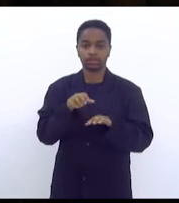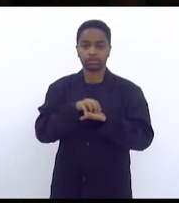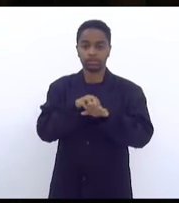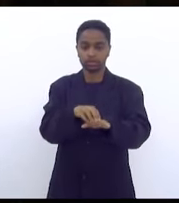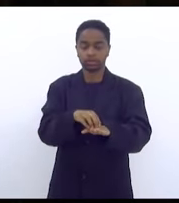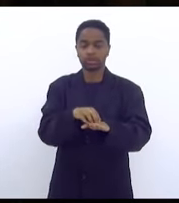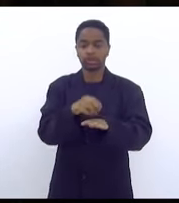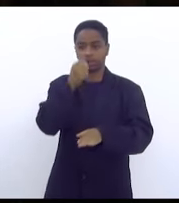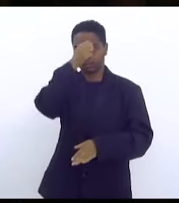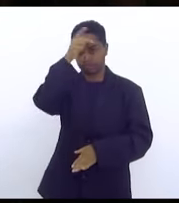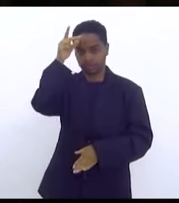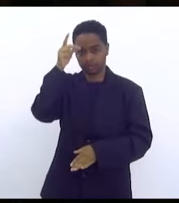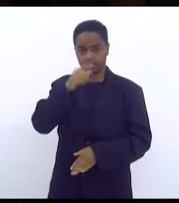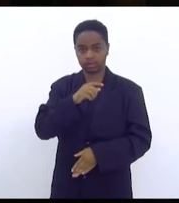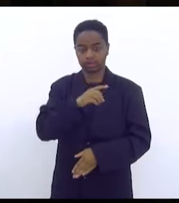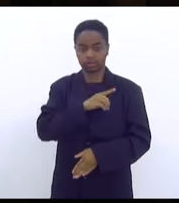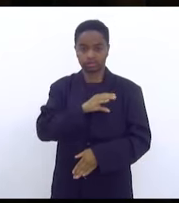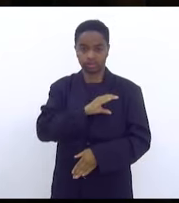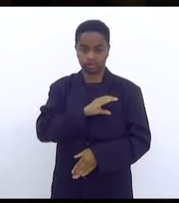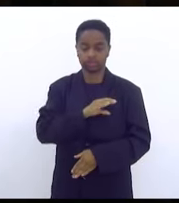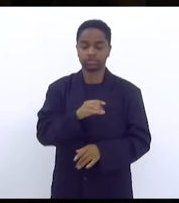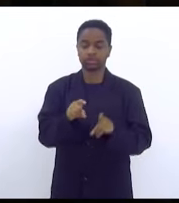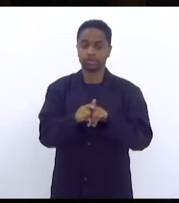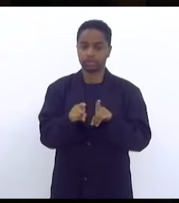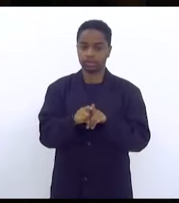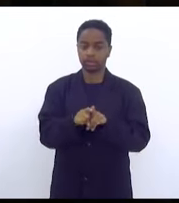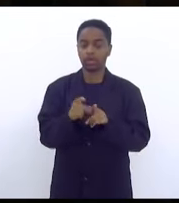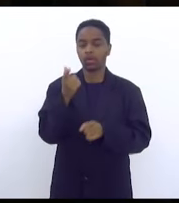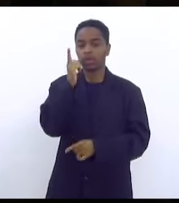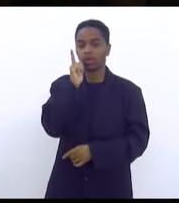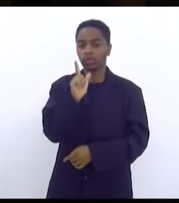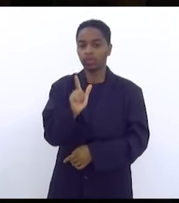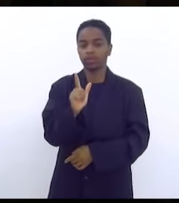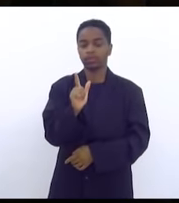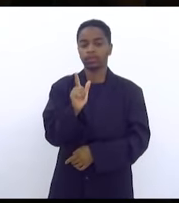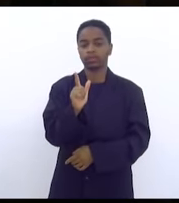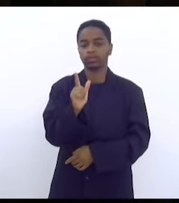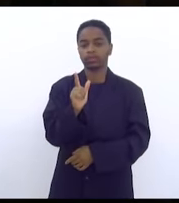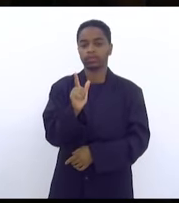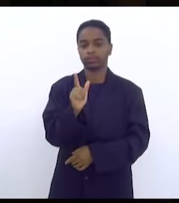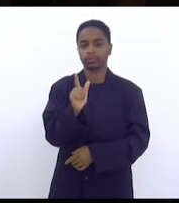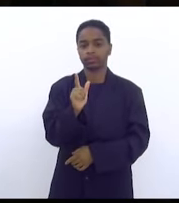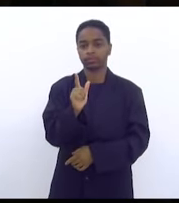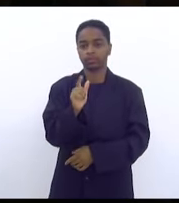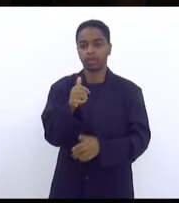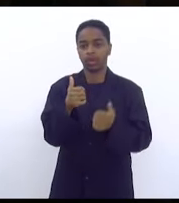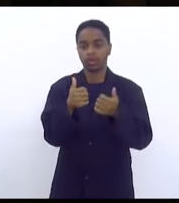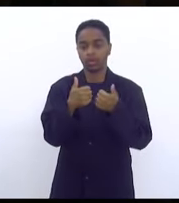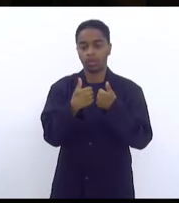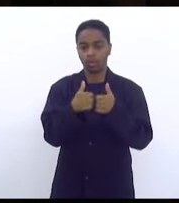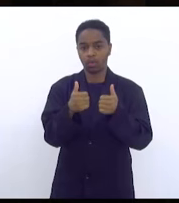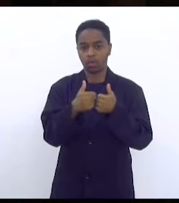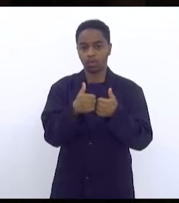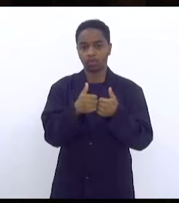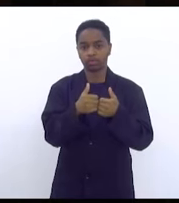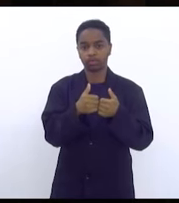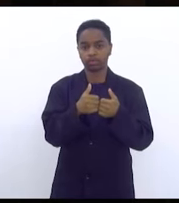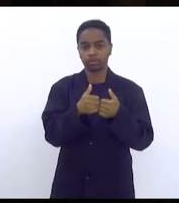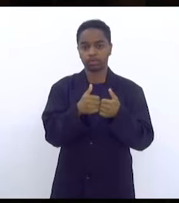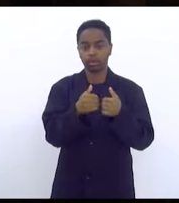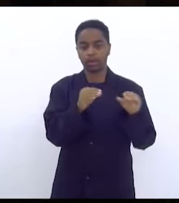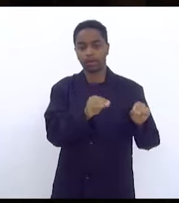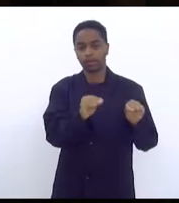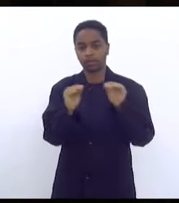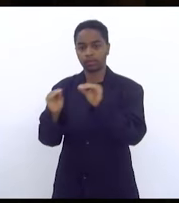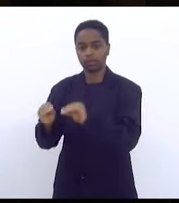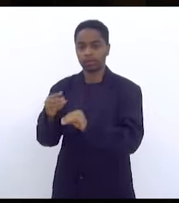prefeito, nosso eterno prefeito de Caxias, Washington Reis, conseguimos levar essa linha de ônibus para o Três Fontes. Agora, com